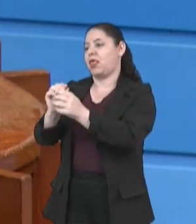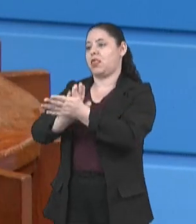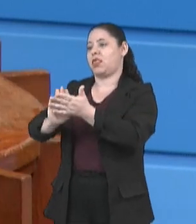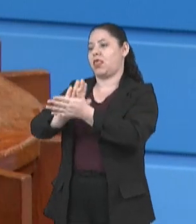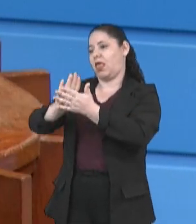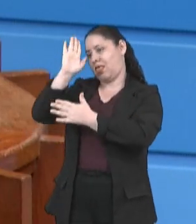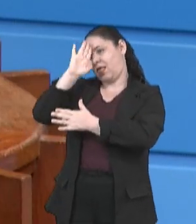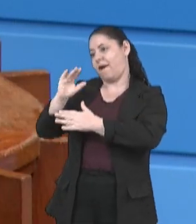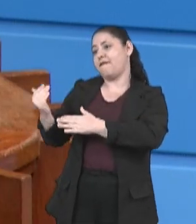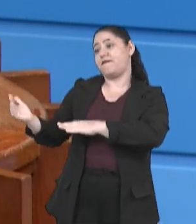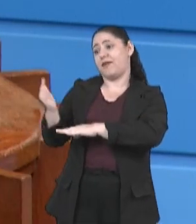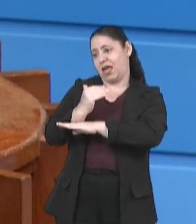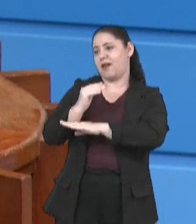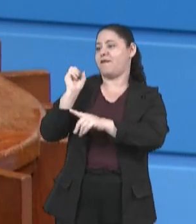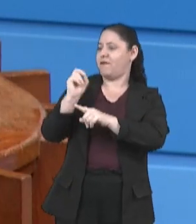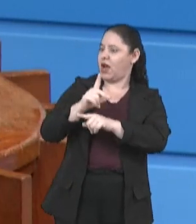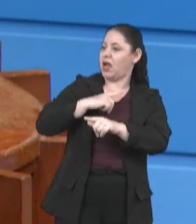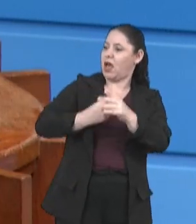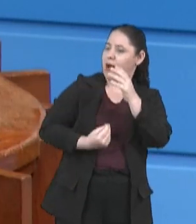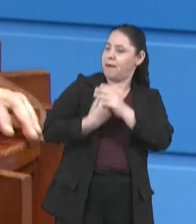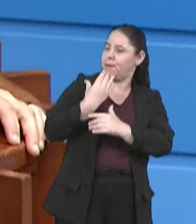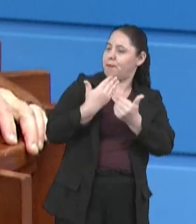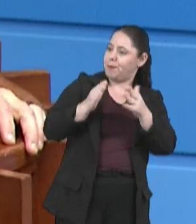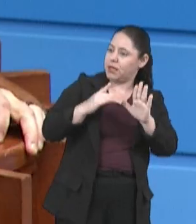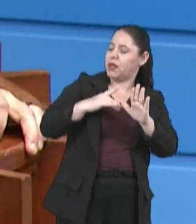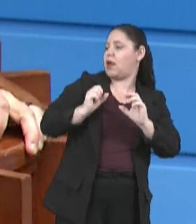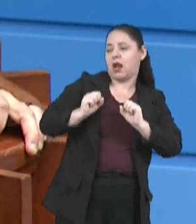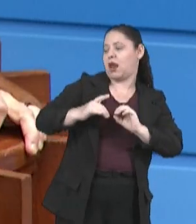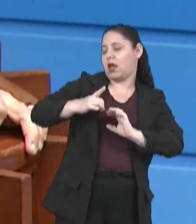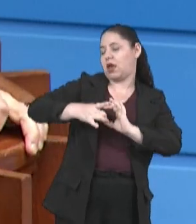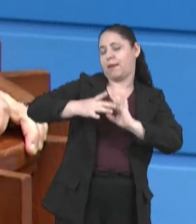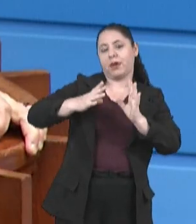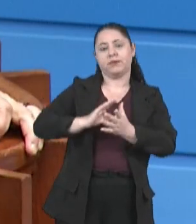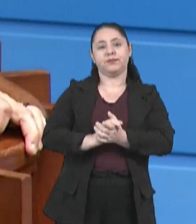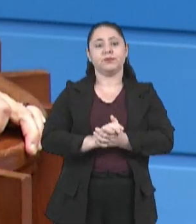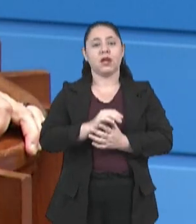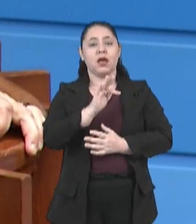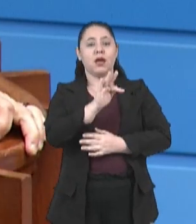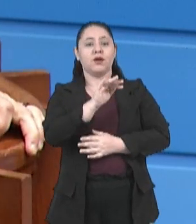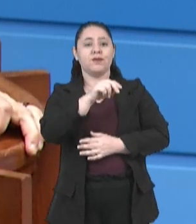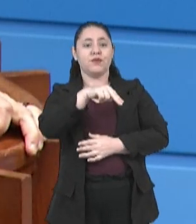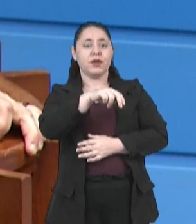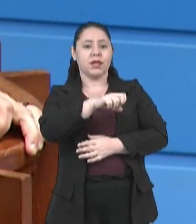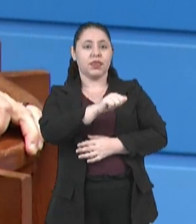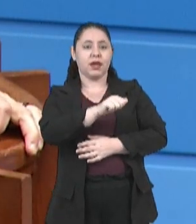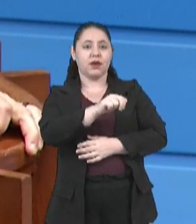tem uma renúncia fiscal bilionária. Segundo a FENAFISCO,